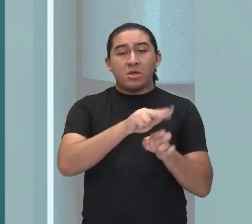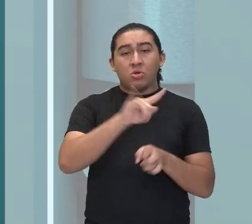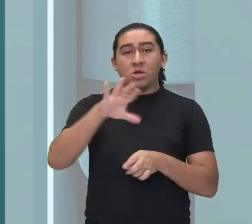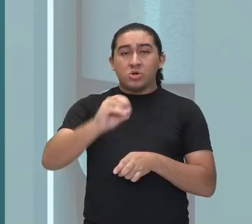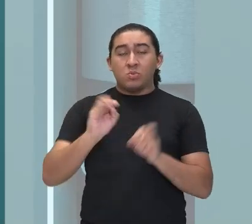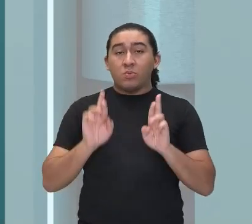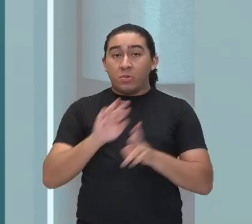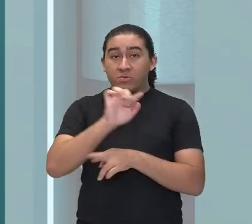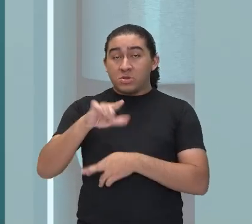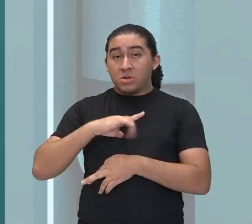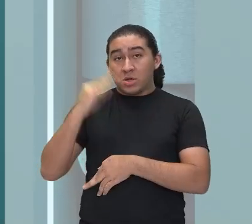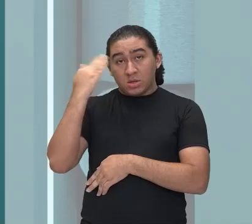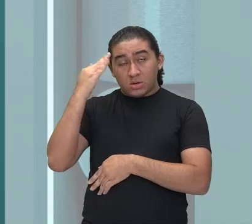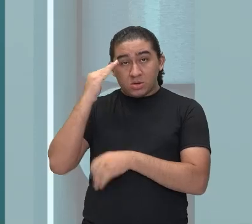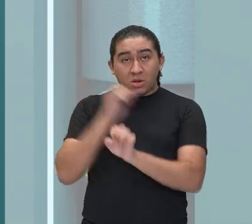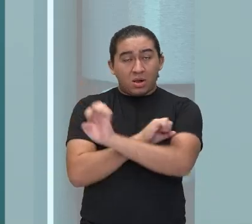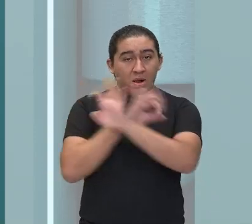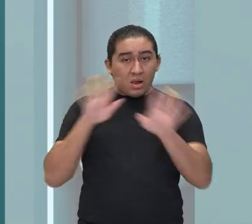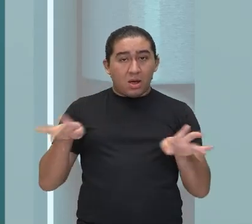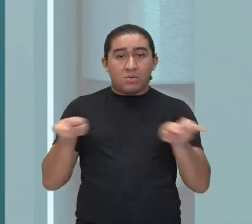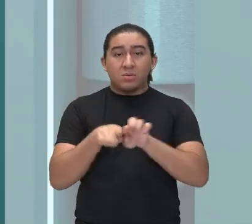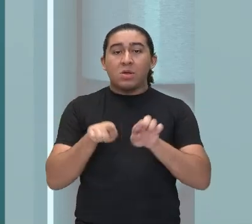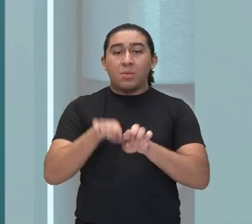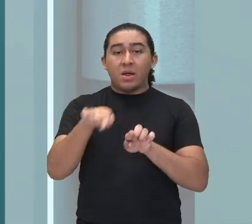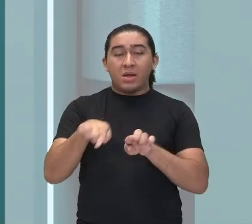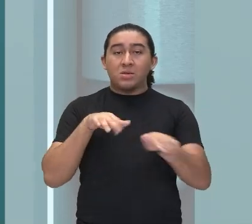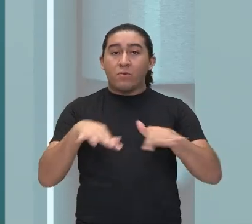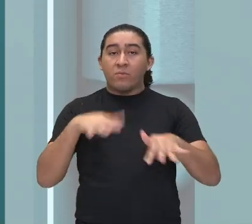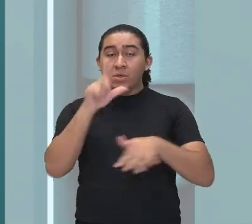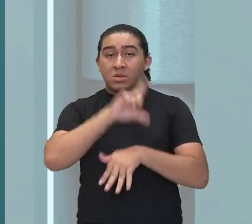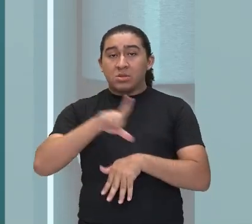Espero que vocês tenham compreendido este